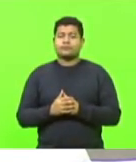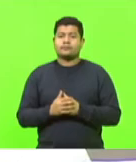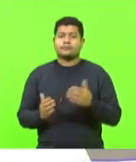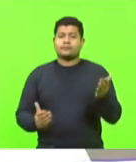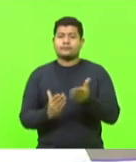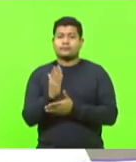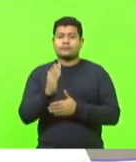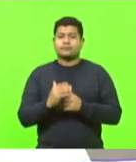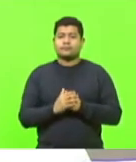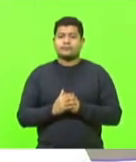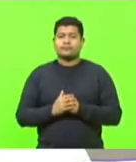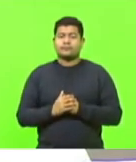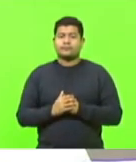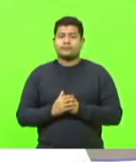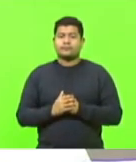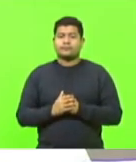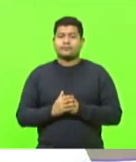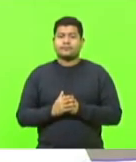Aprovado.